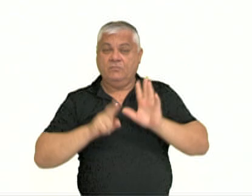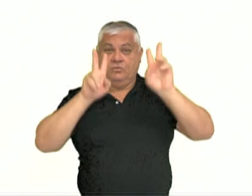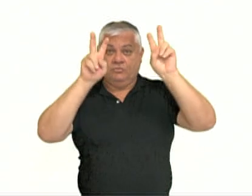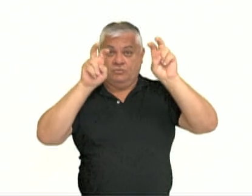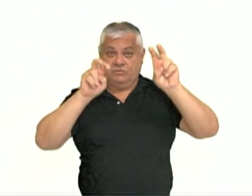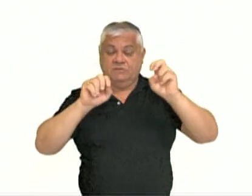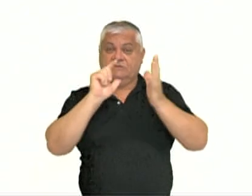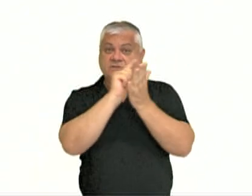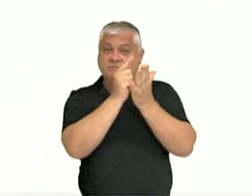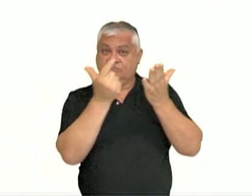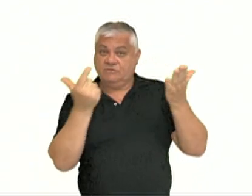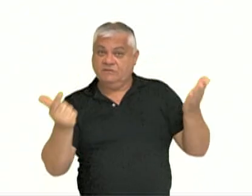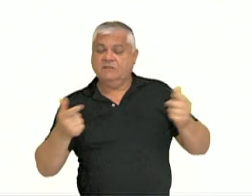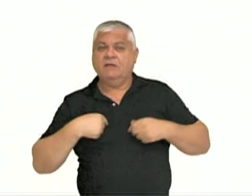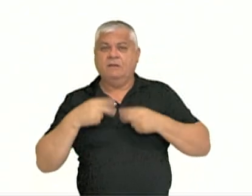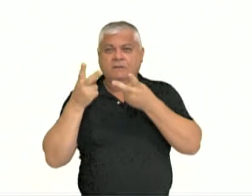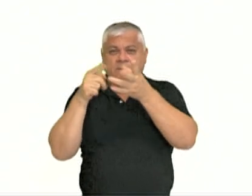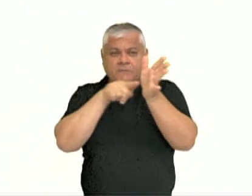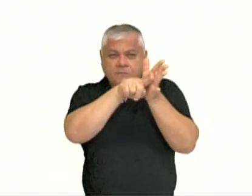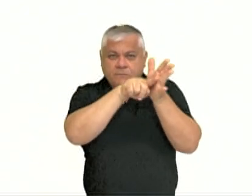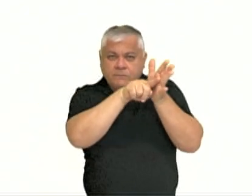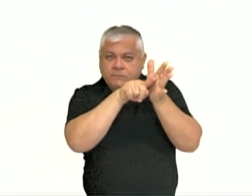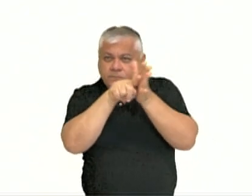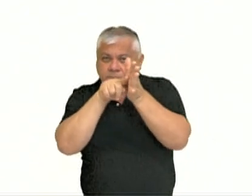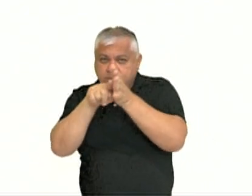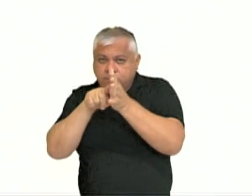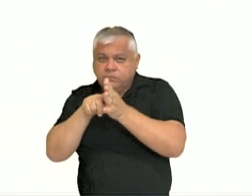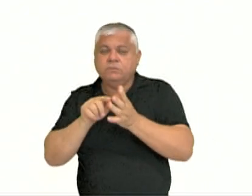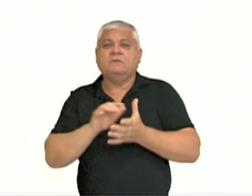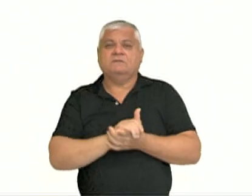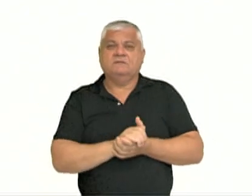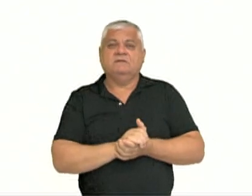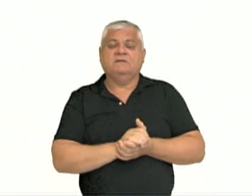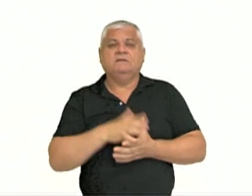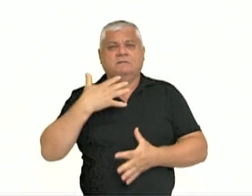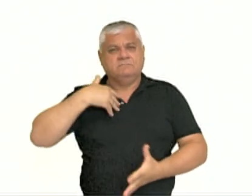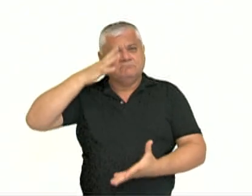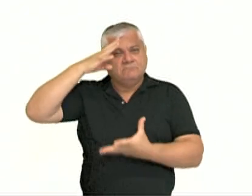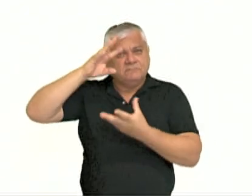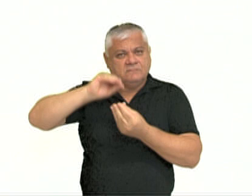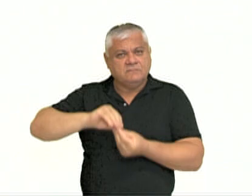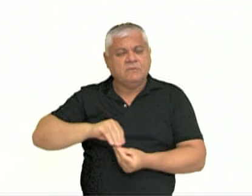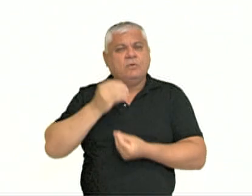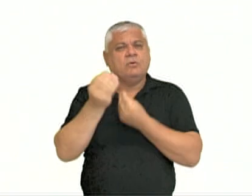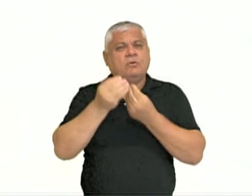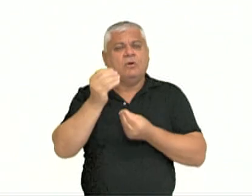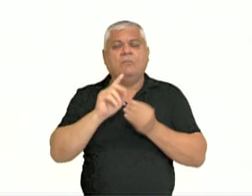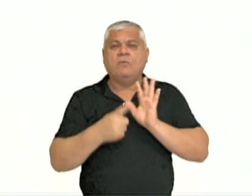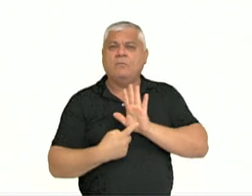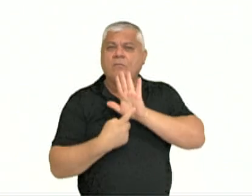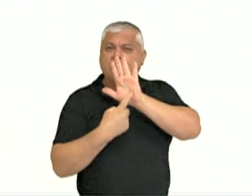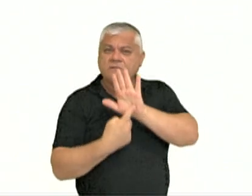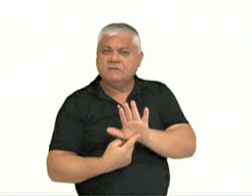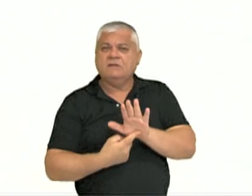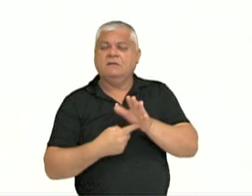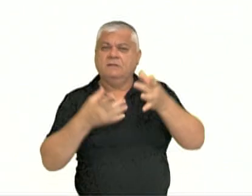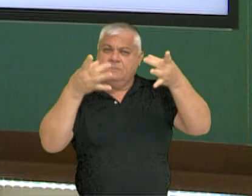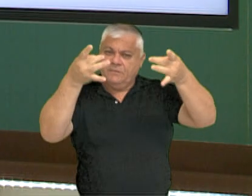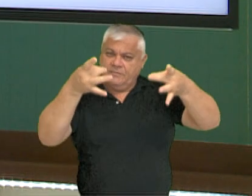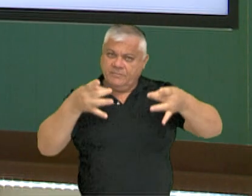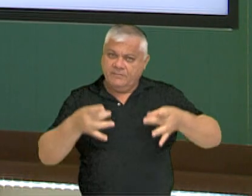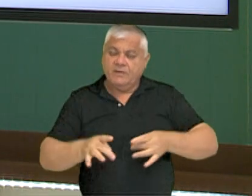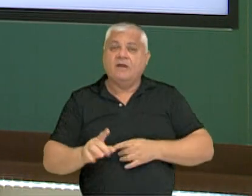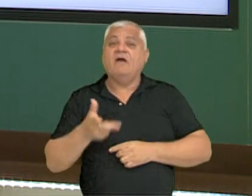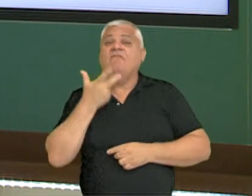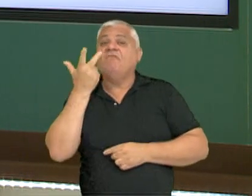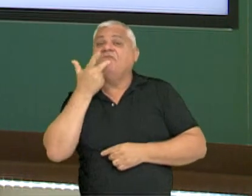e analisamos alguns aspectos deste texto, certo? Compreendemos como é apresentada a fala, né, de alguém ali que